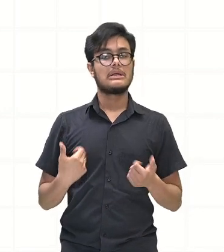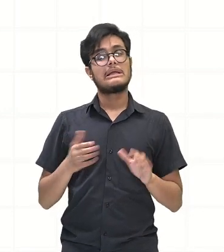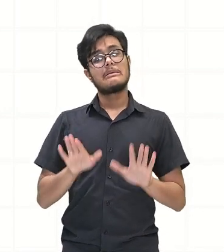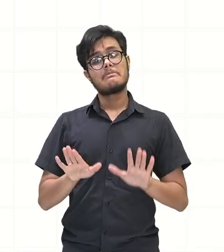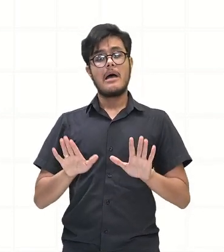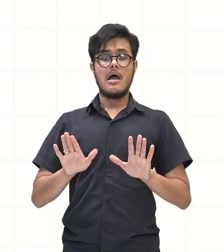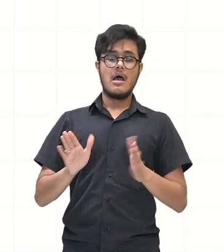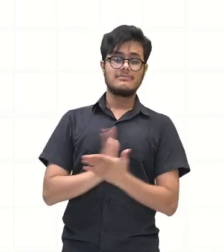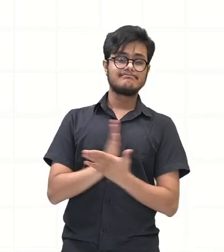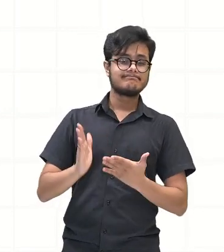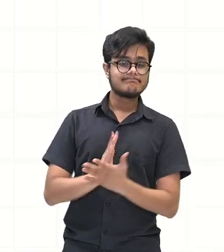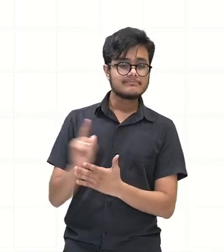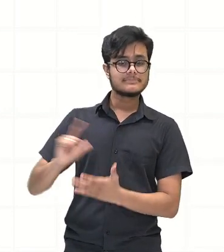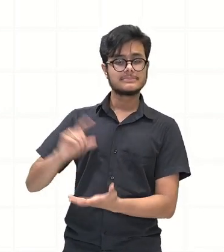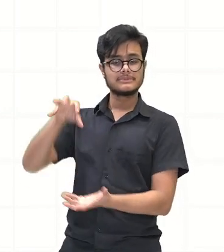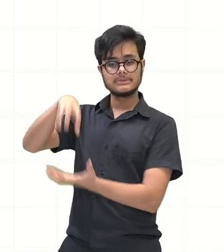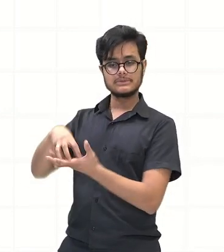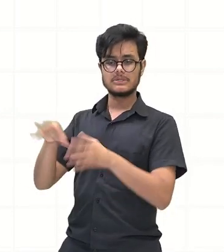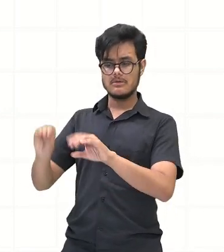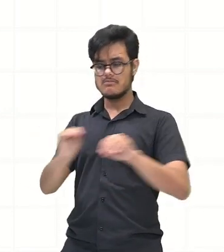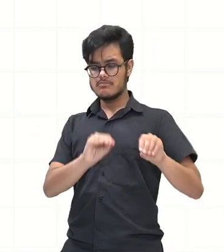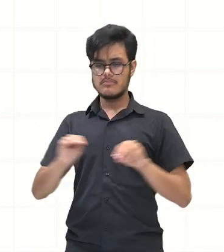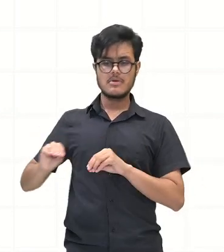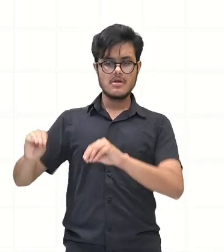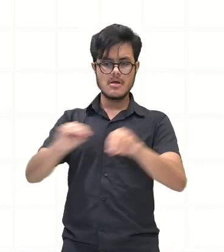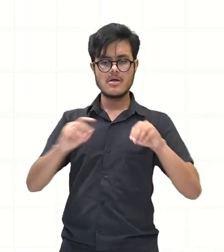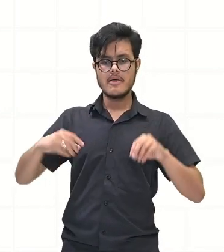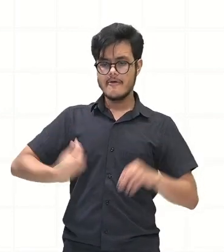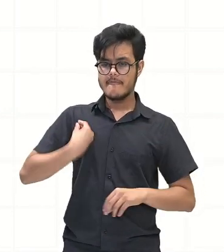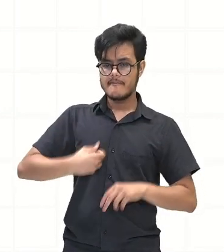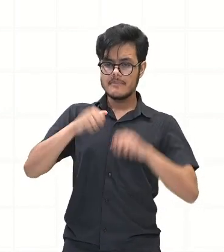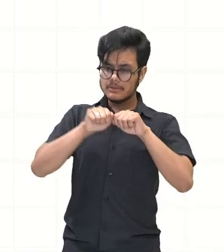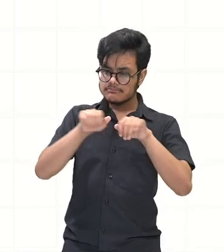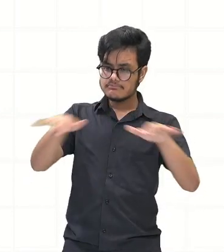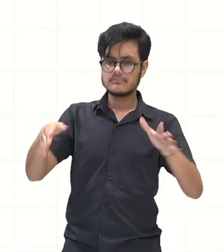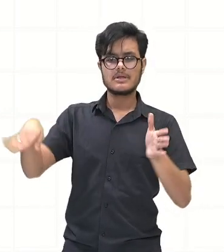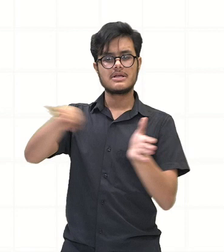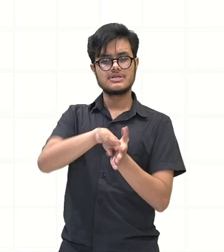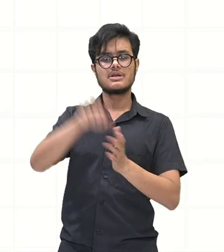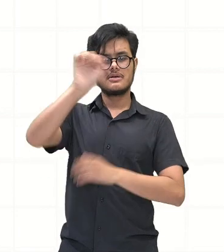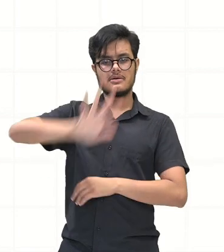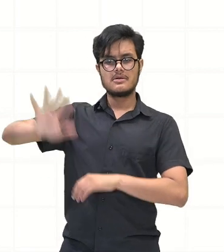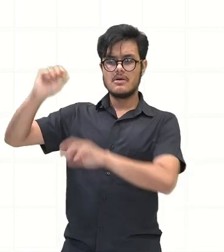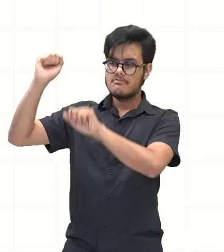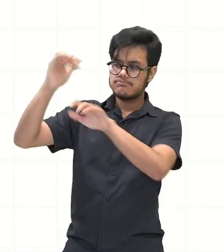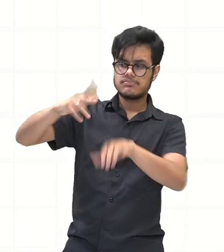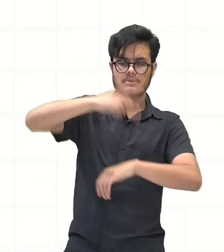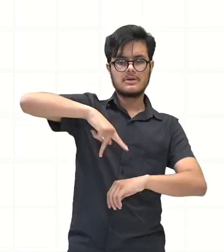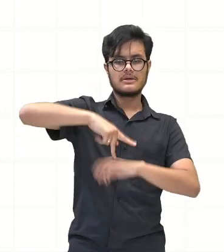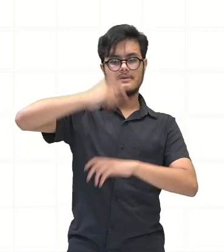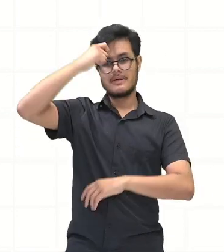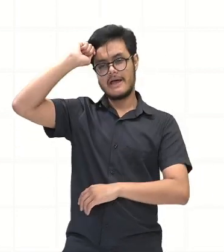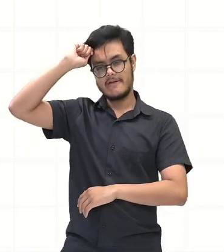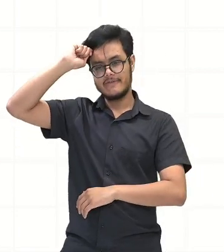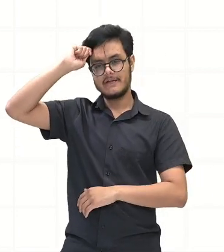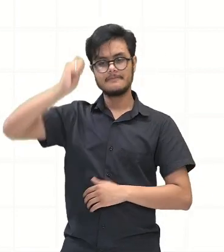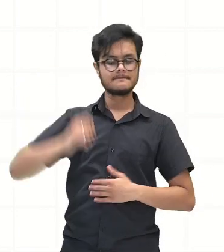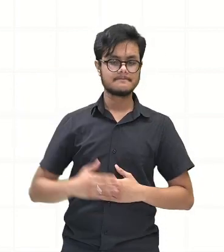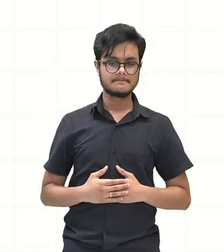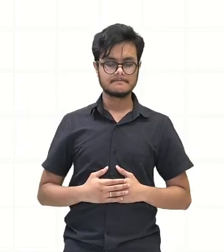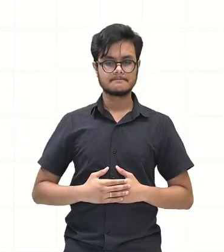presença dessas tribos nômades, né, desses povos nômades, no momento ali da chegada dos europeus à região